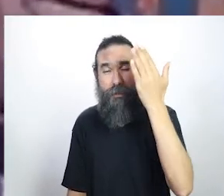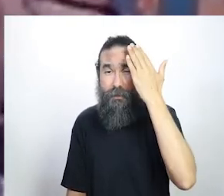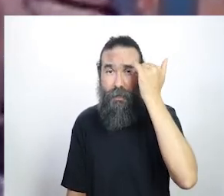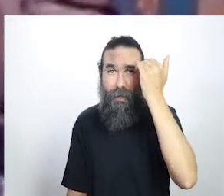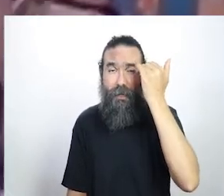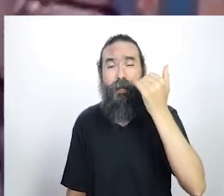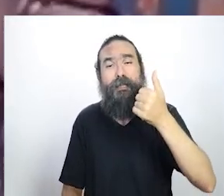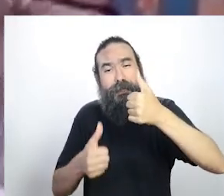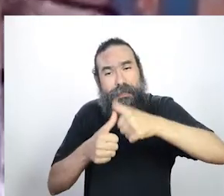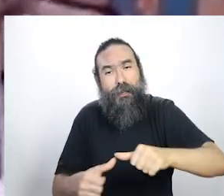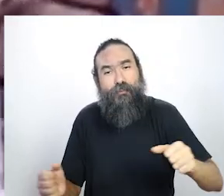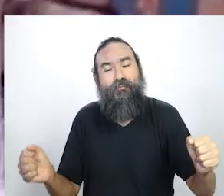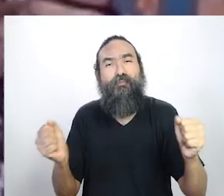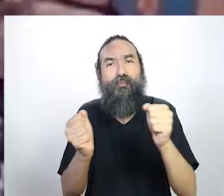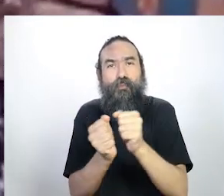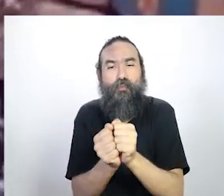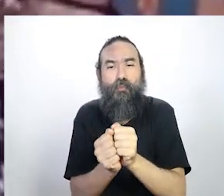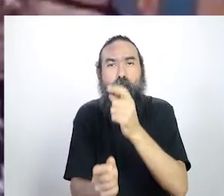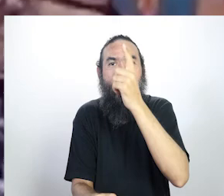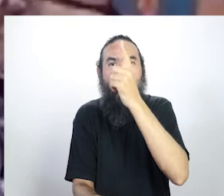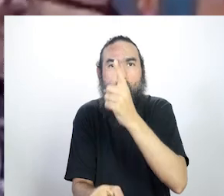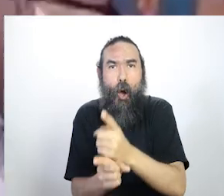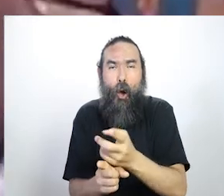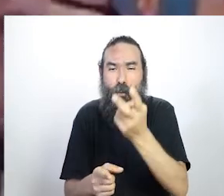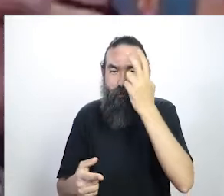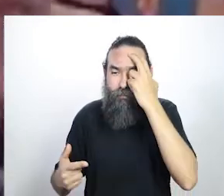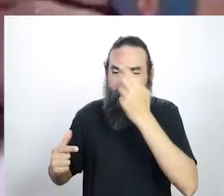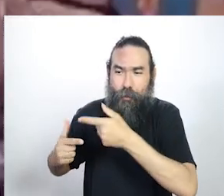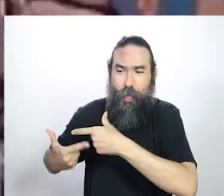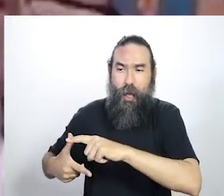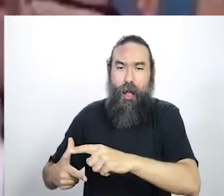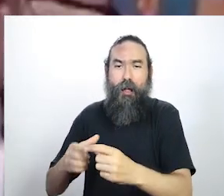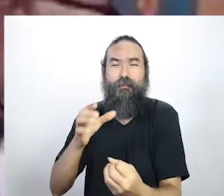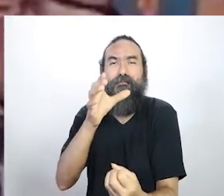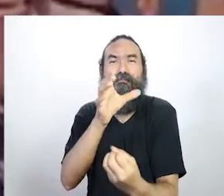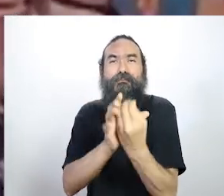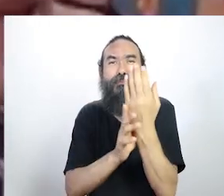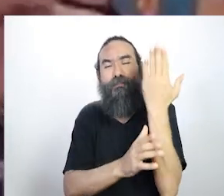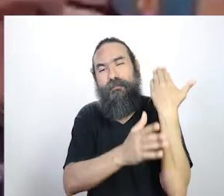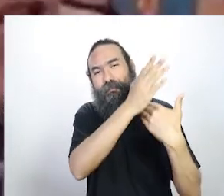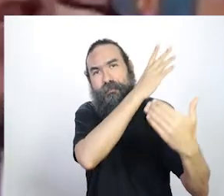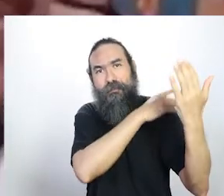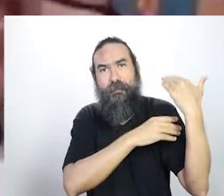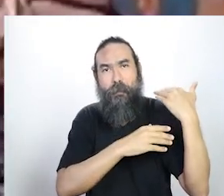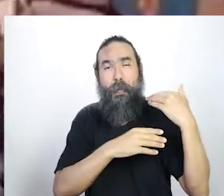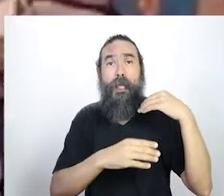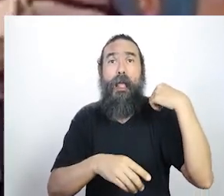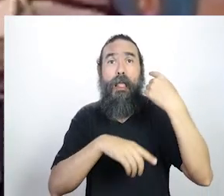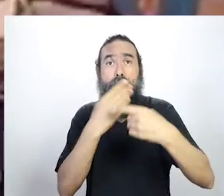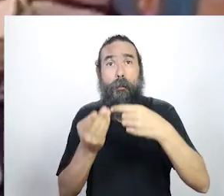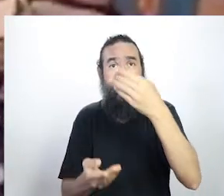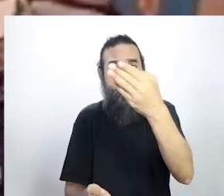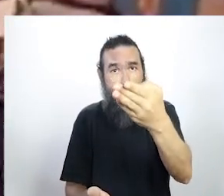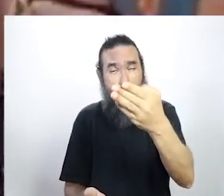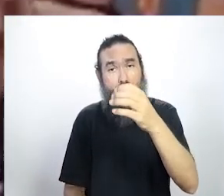como anfitriões todos os anos, desde o começo. Então, pensamos, alguém. Depois a Shirley